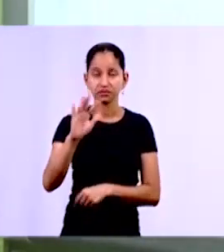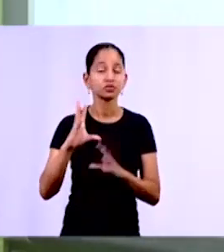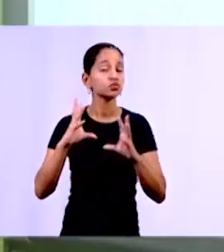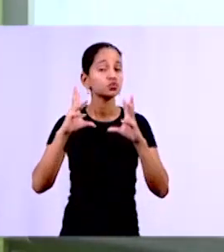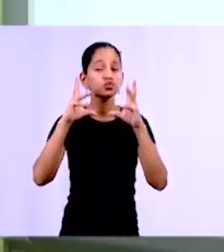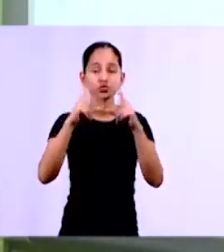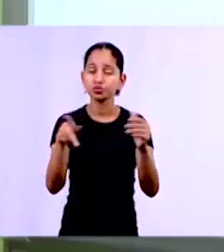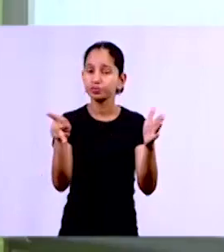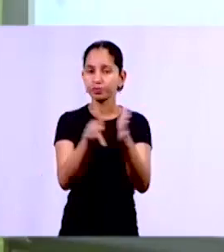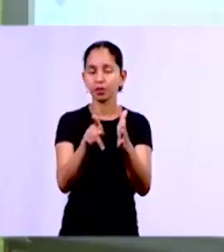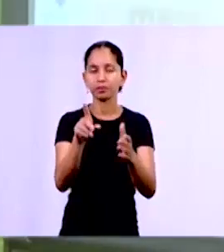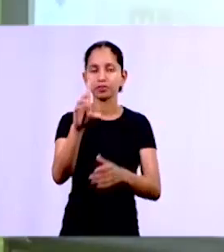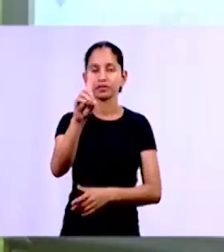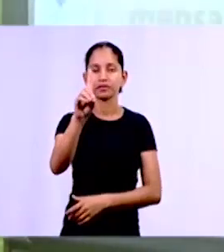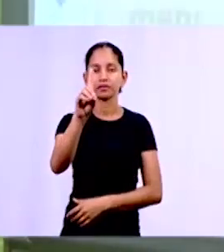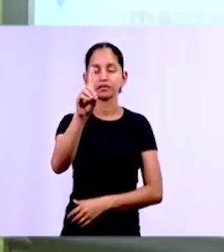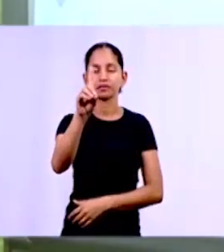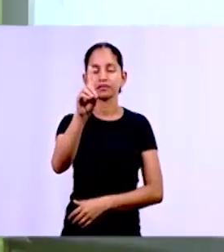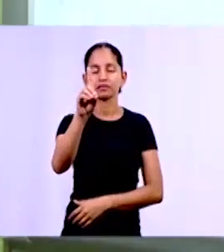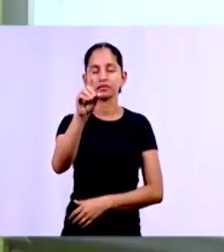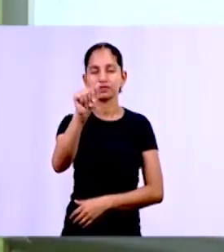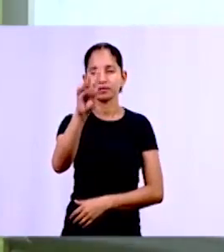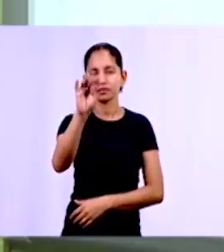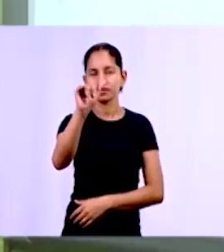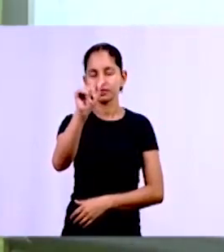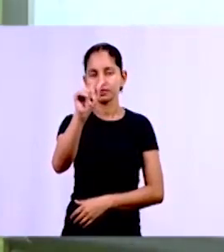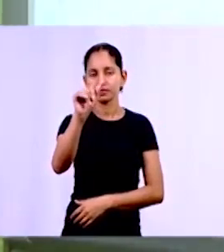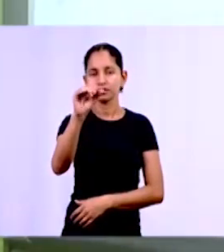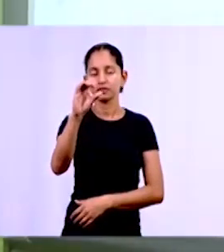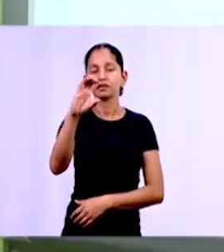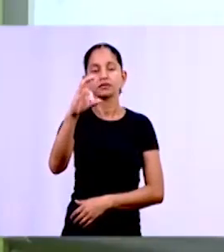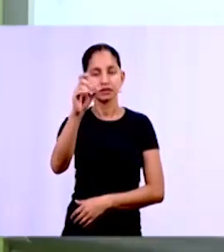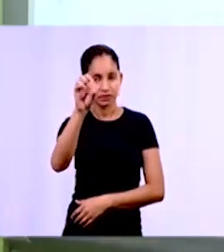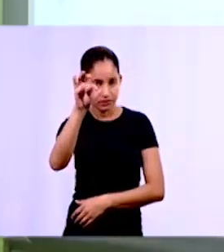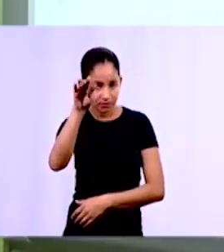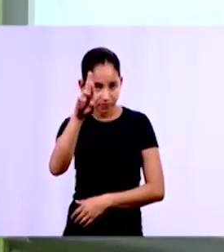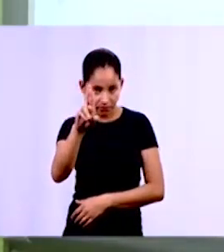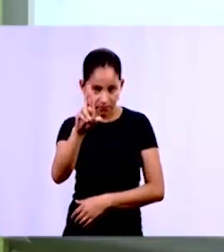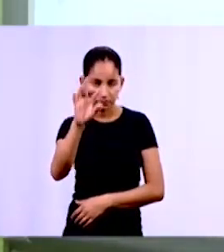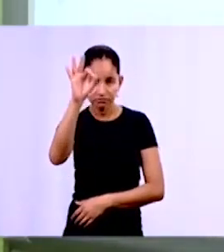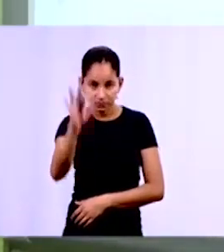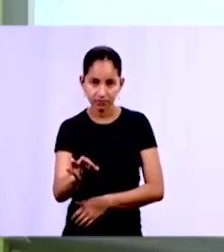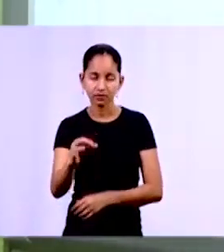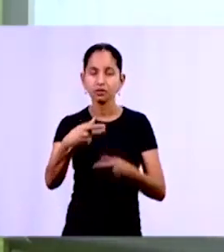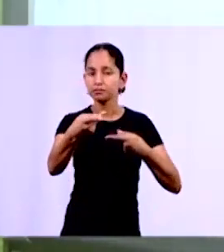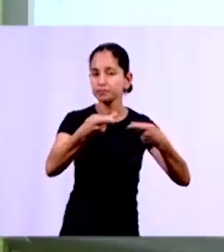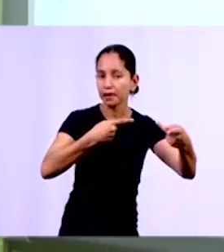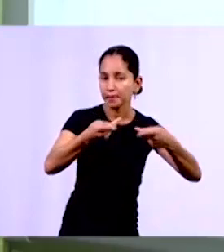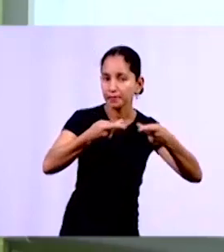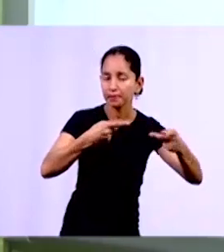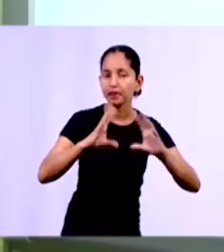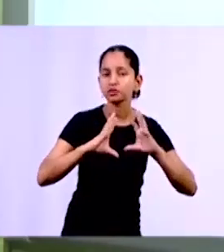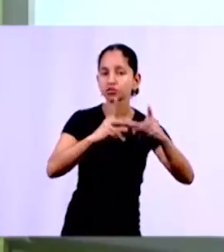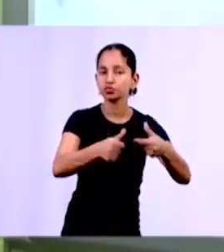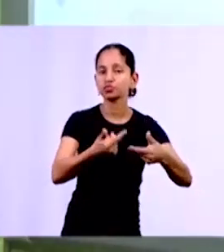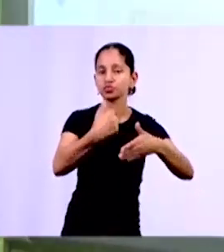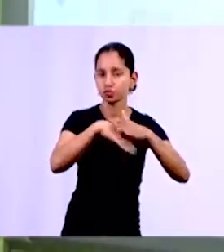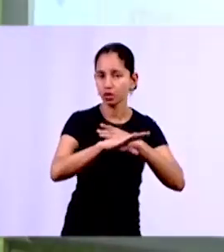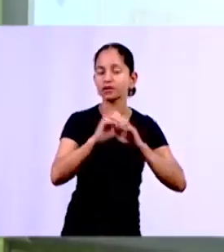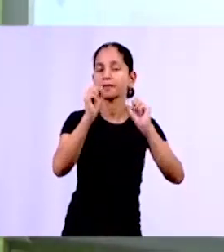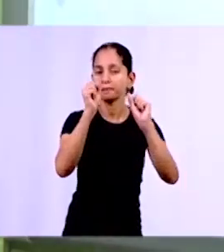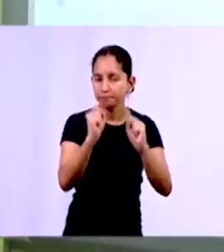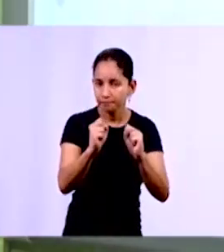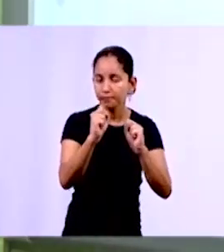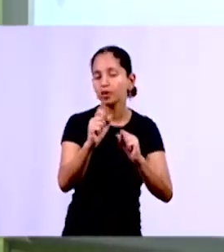centers específicos. E meio que direcionou para o SERP, que é o Serviço de Processamento de Dados Federal. O que é que o governo quer fazer? Olha, todos os